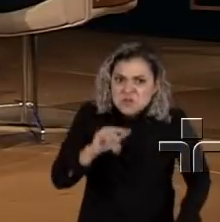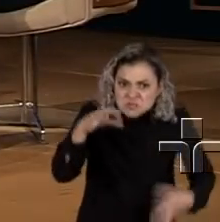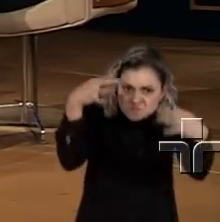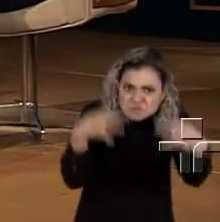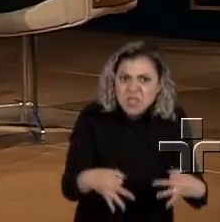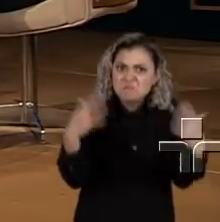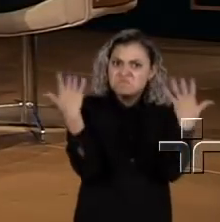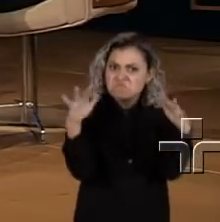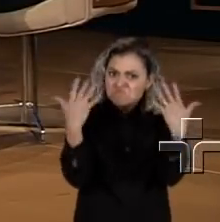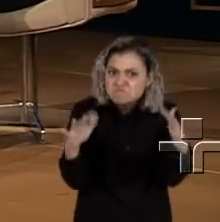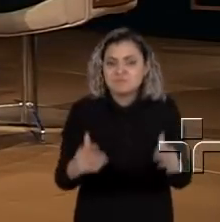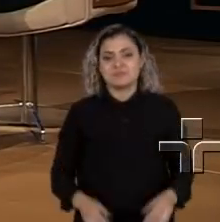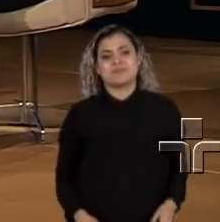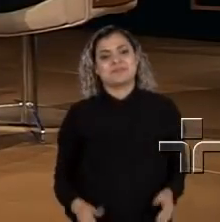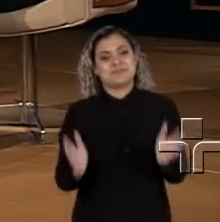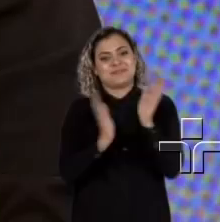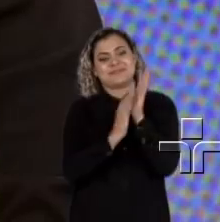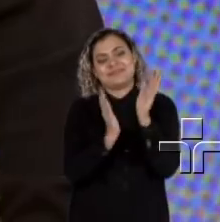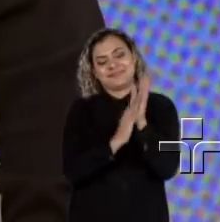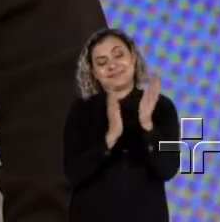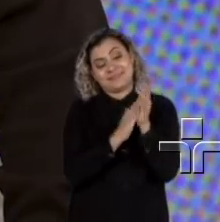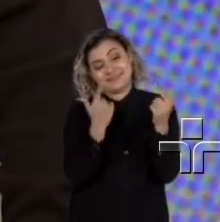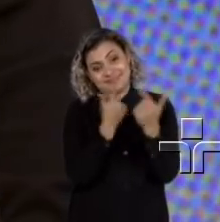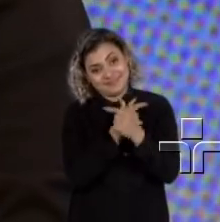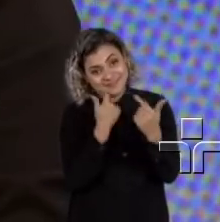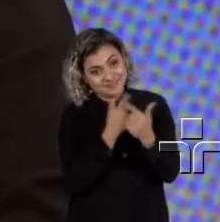Tem várias maneiras.